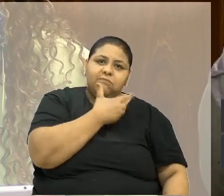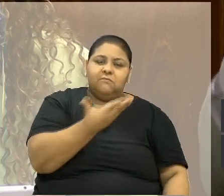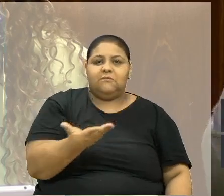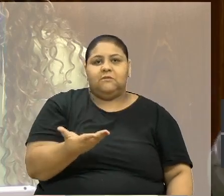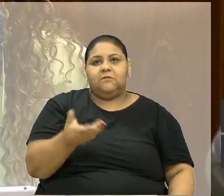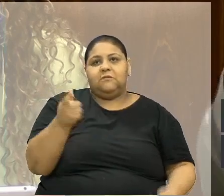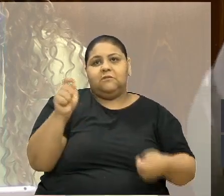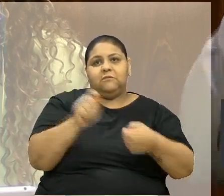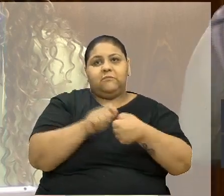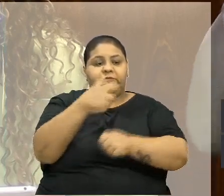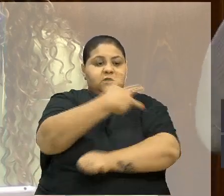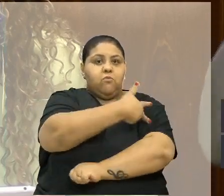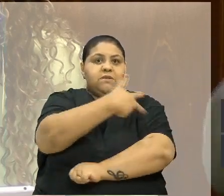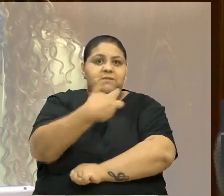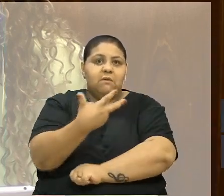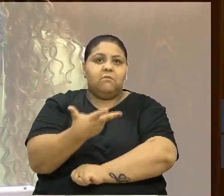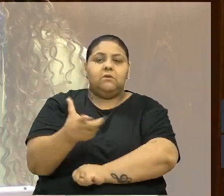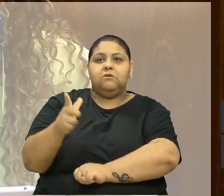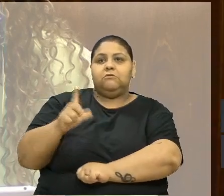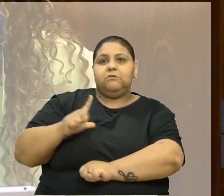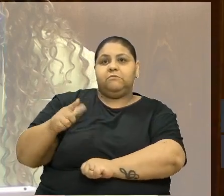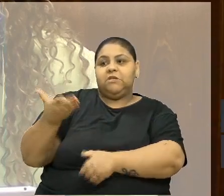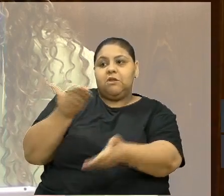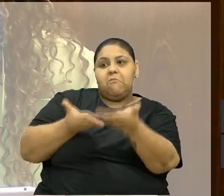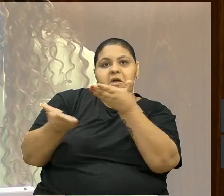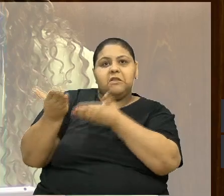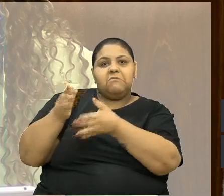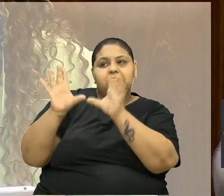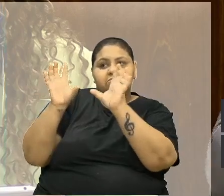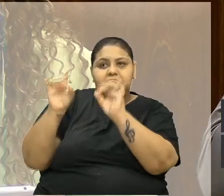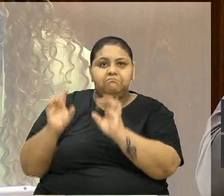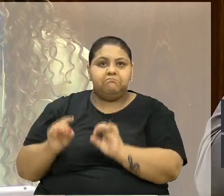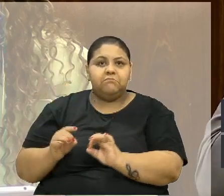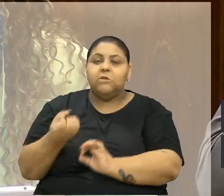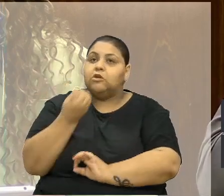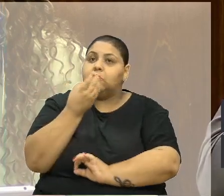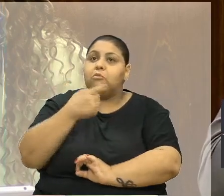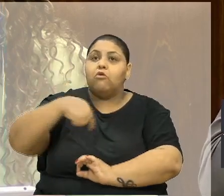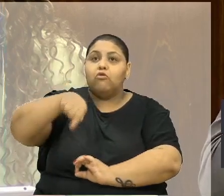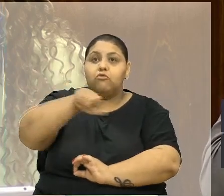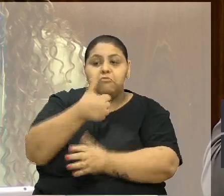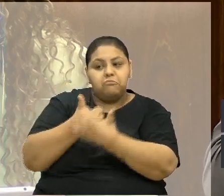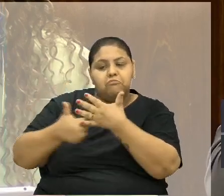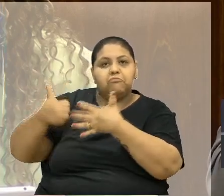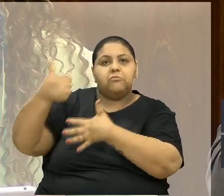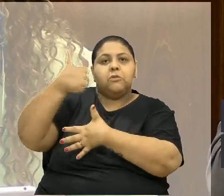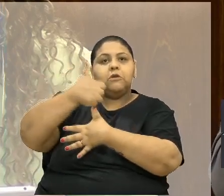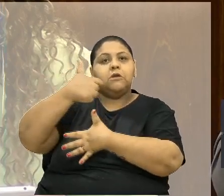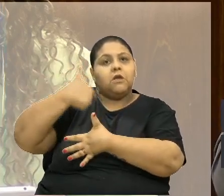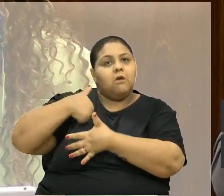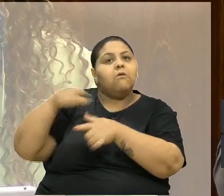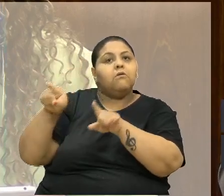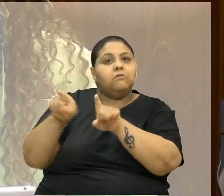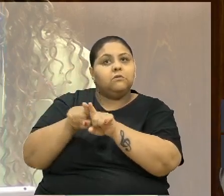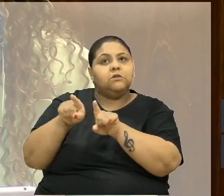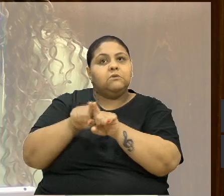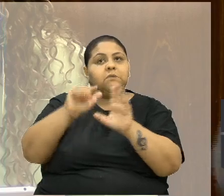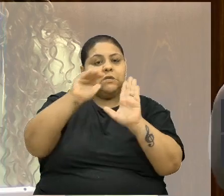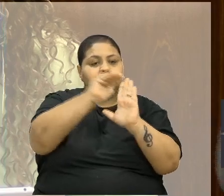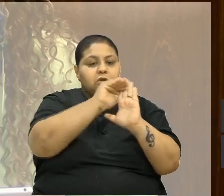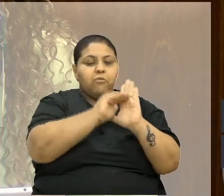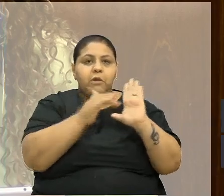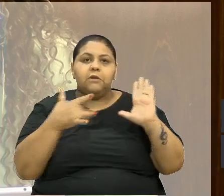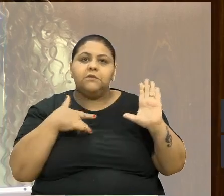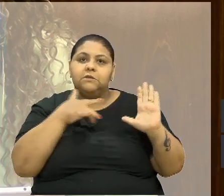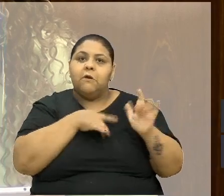para fazer um exame, para ter uma consulta especializada. Que bom que nós somos privilegiados, eu me coloco aqui também, tenho o plano de saúde. Mas